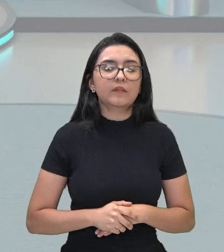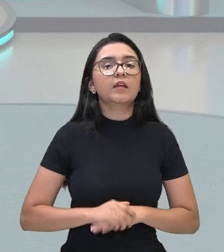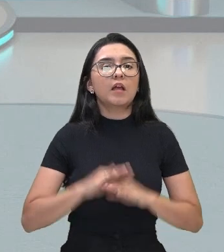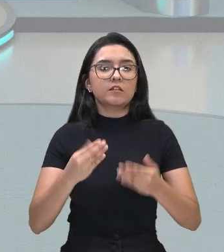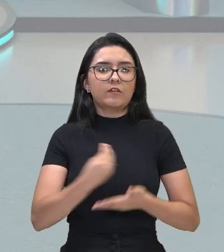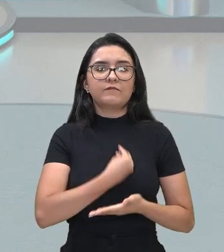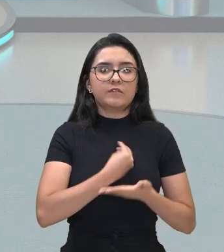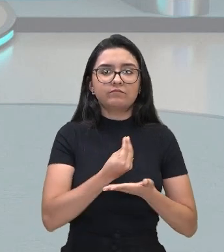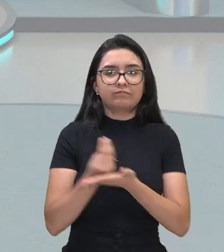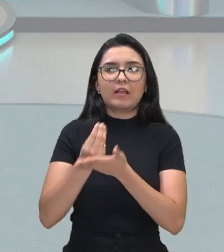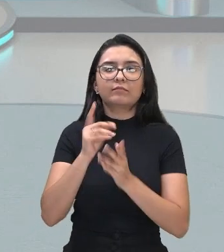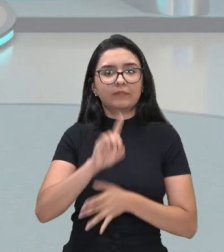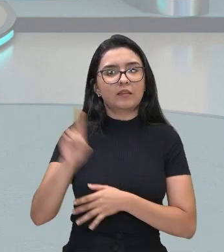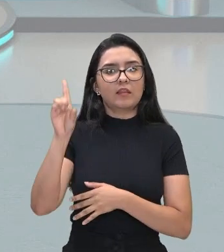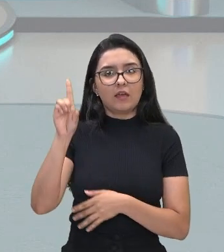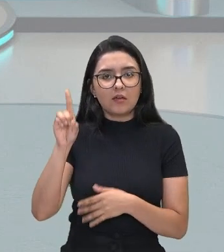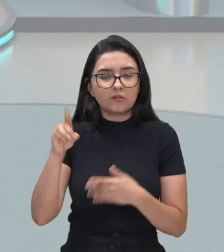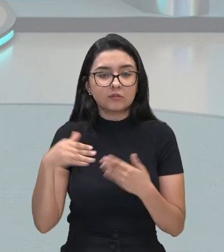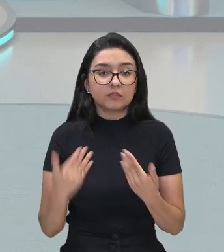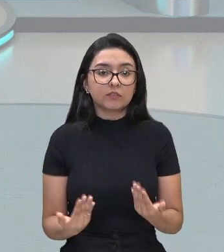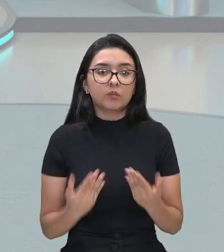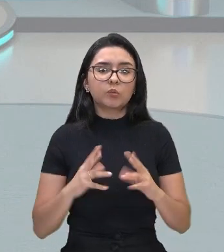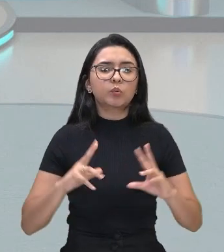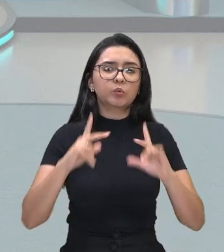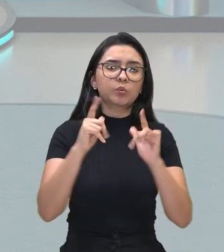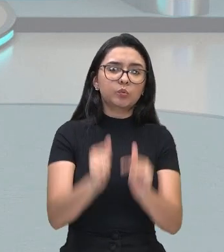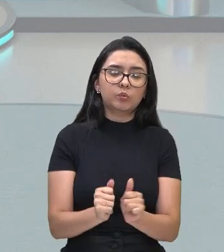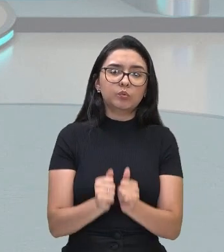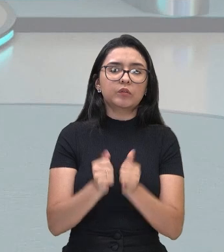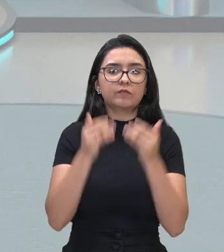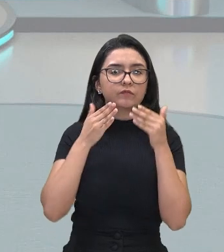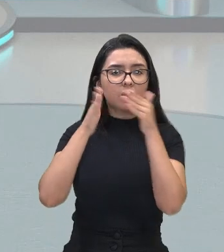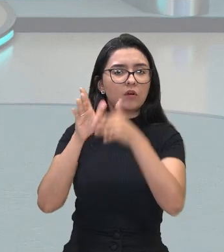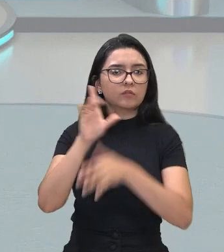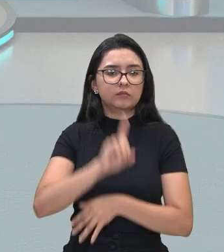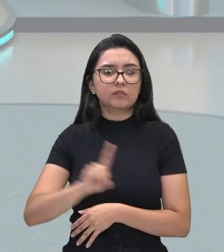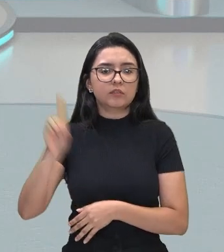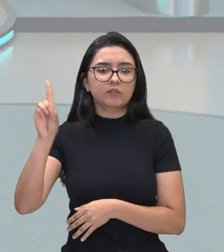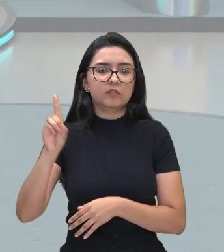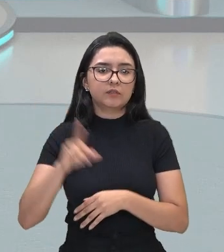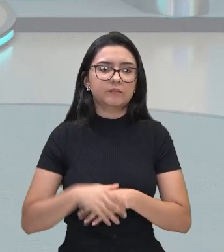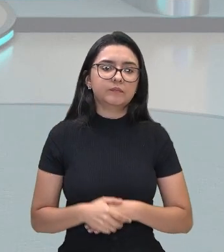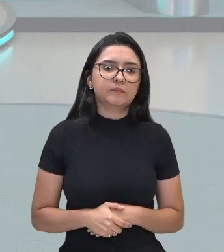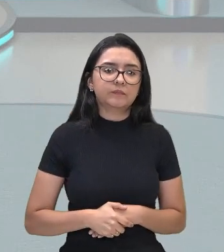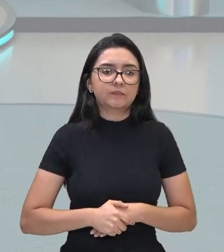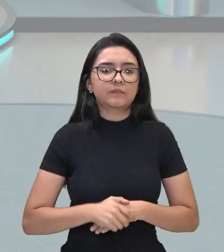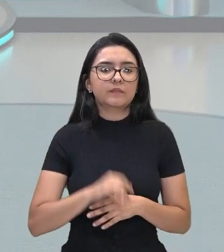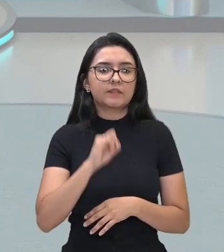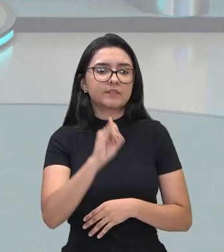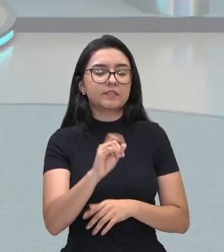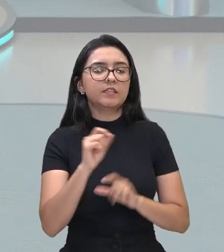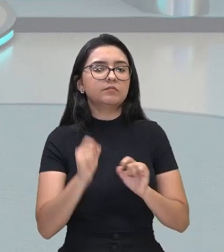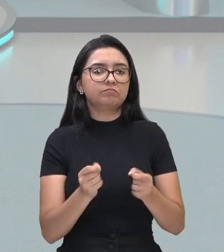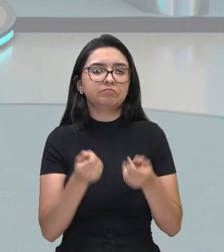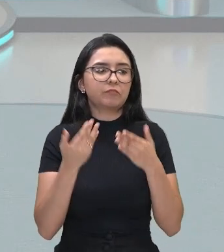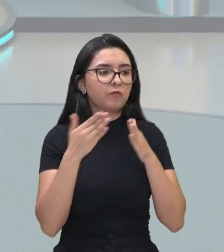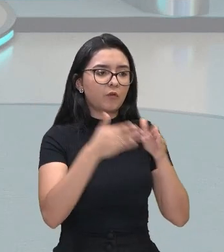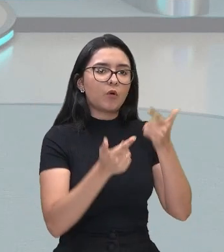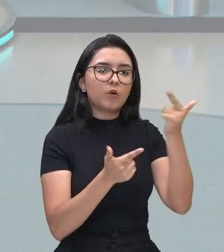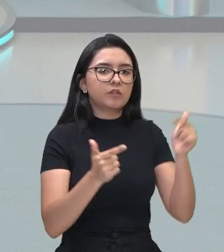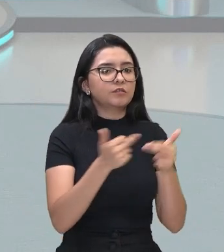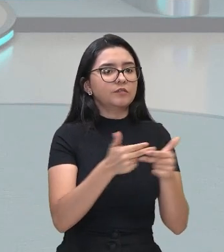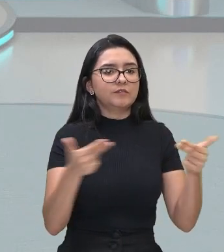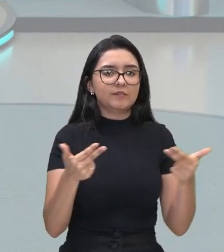Deus. Então, tudo que não era voltado para a religiosidade era considerado profano e também não era